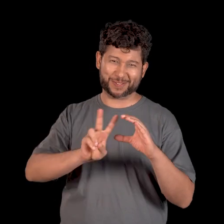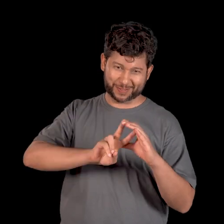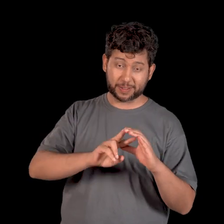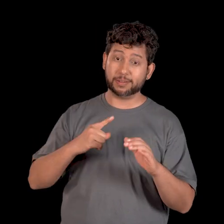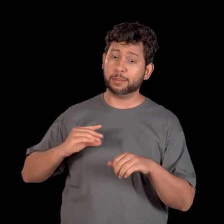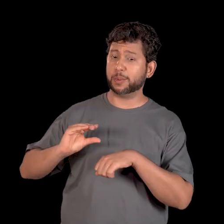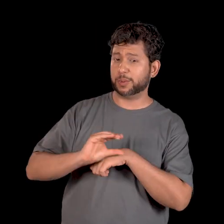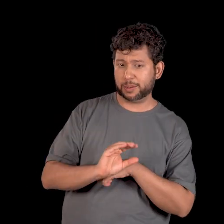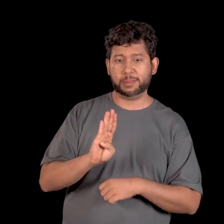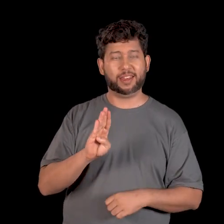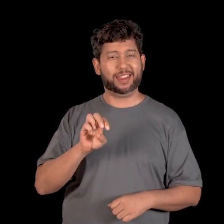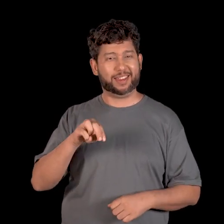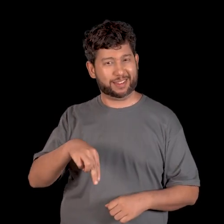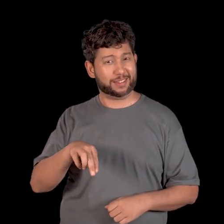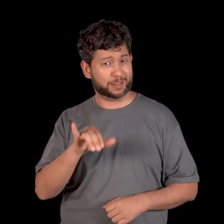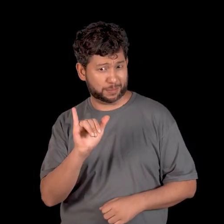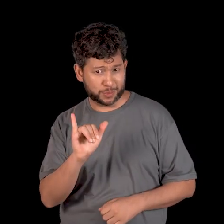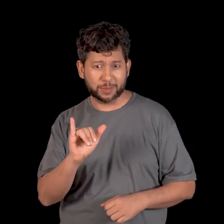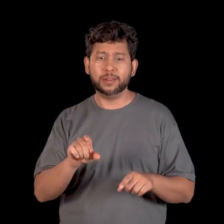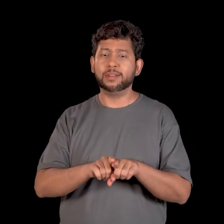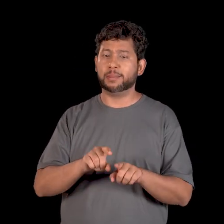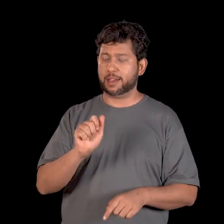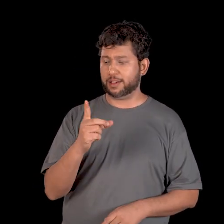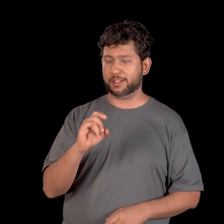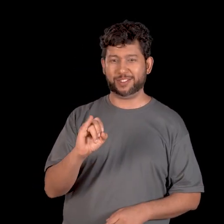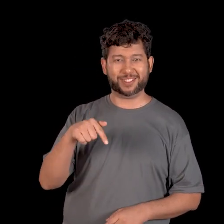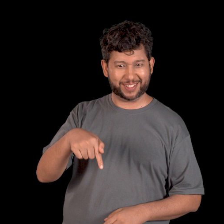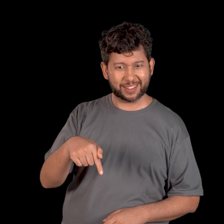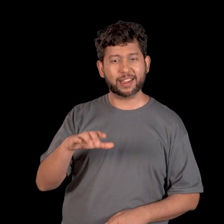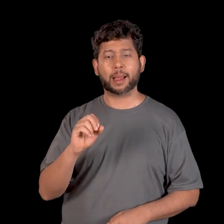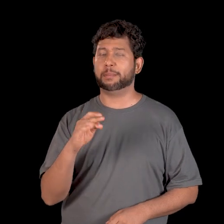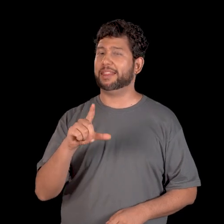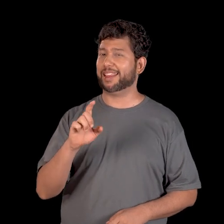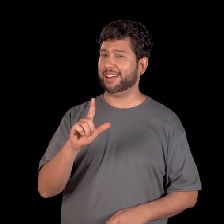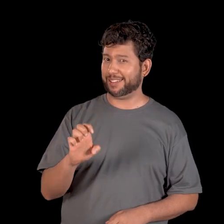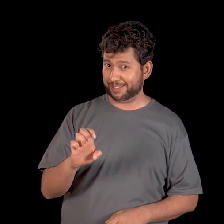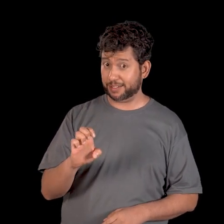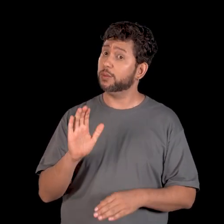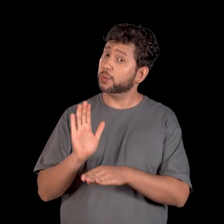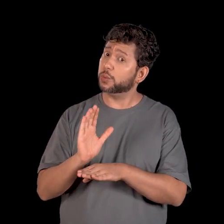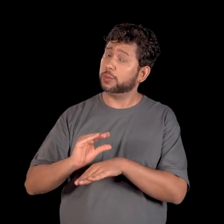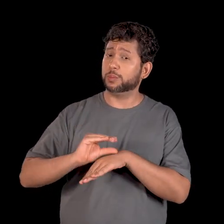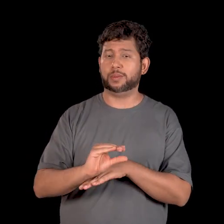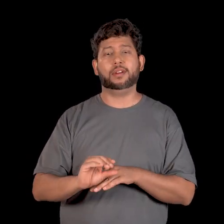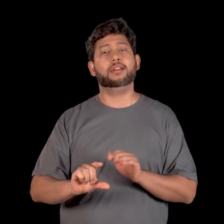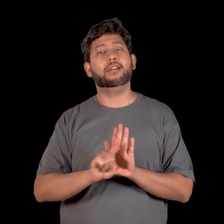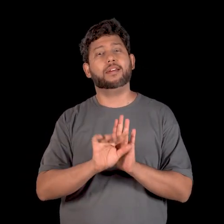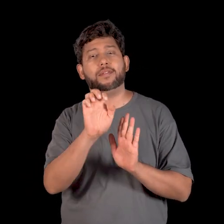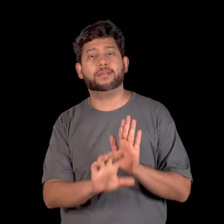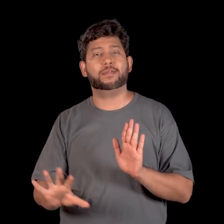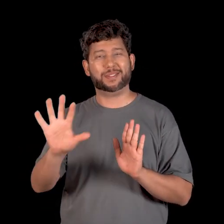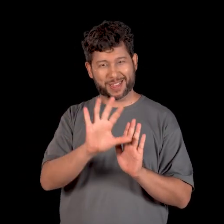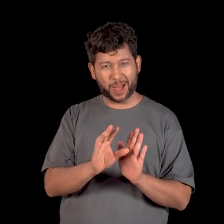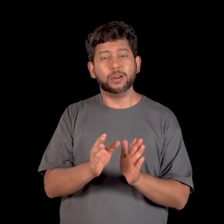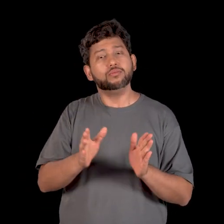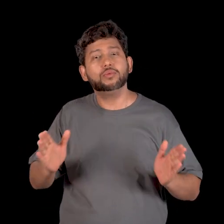contou com o patrocínio das empresas BNY Mellon, IADIC, e apoio da Capital Energia, e Perseus, por meio da